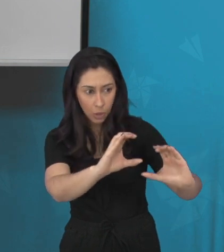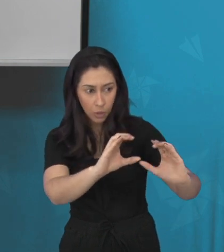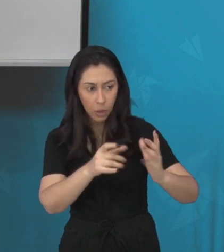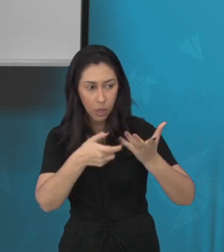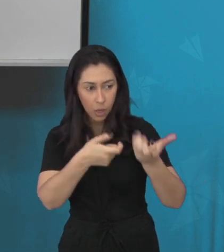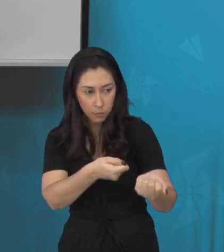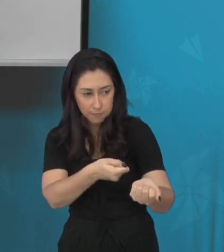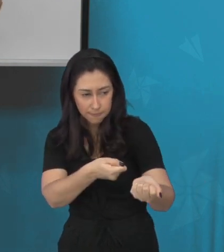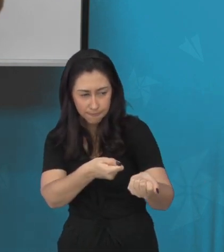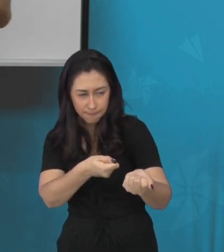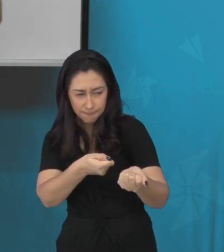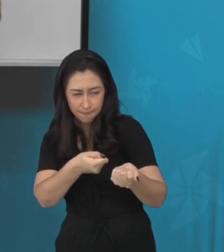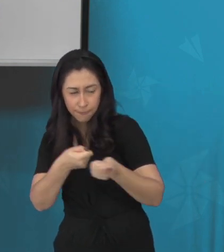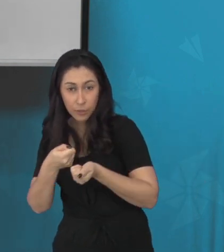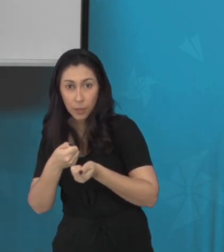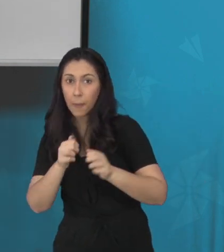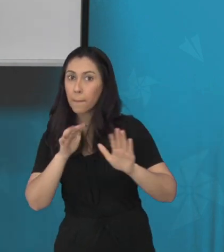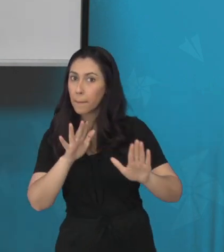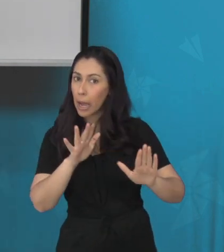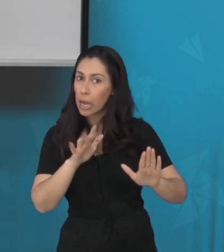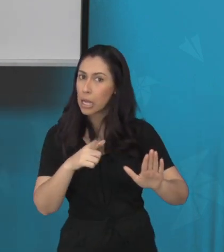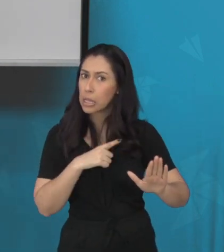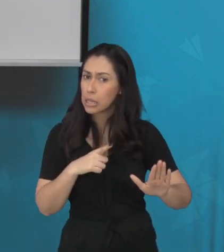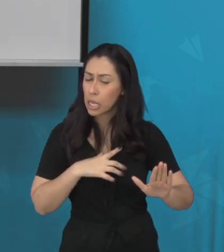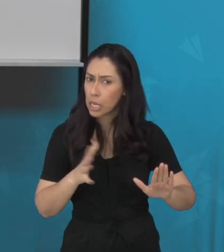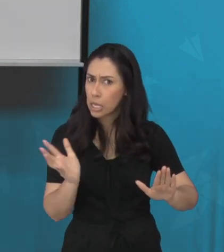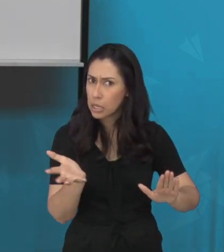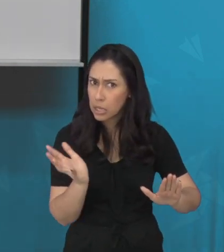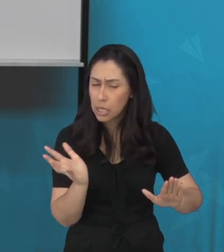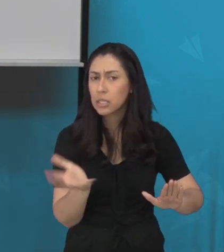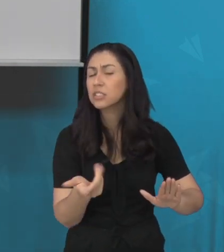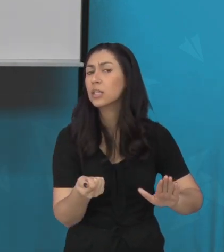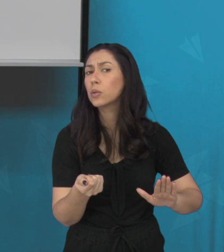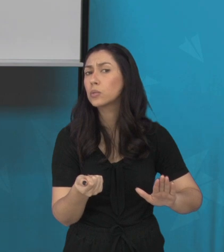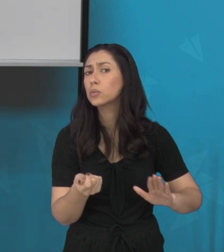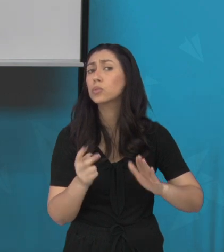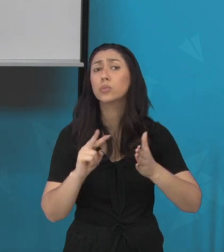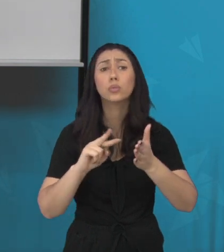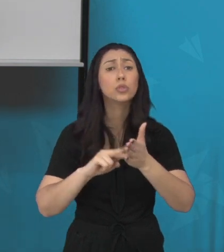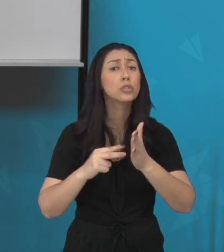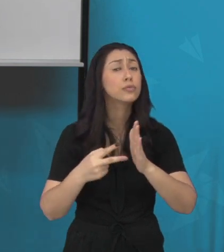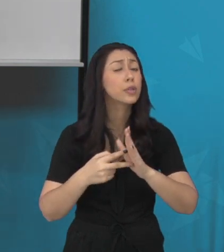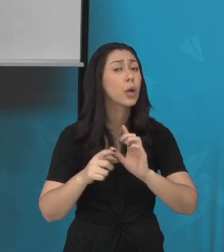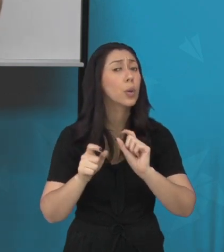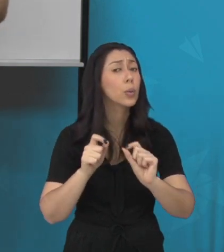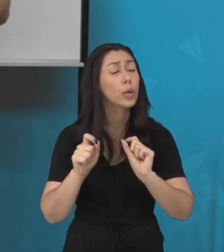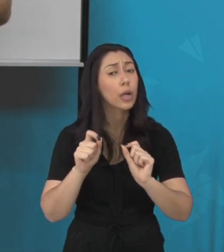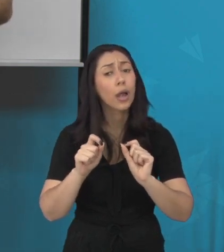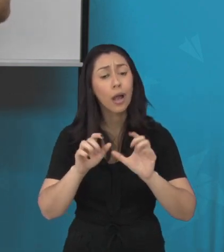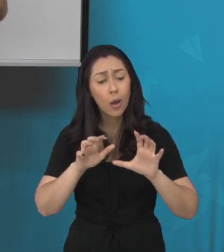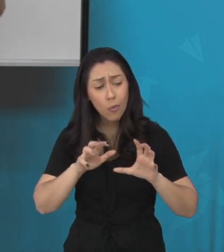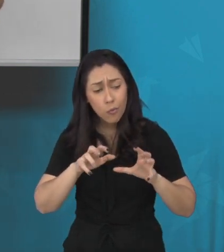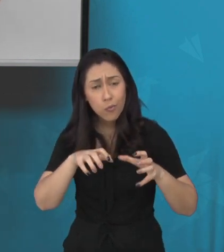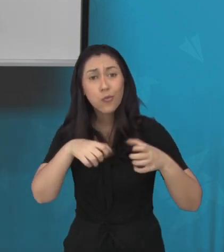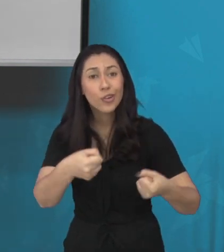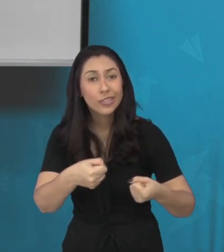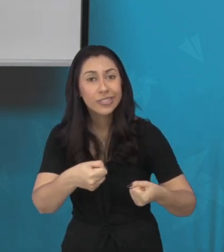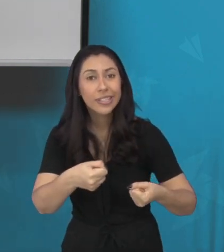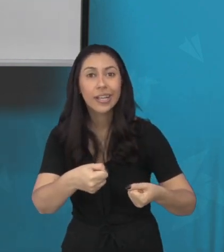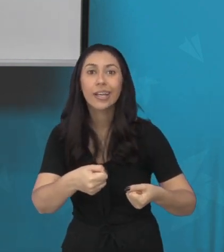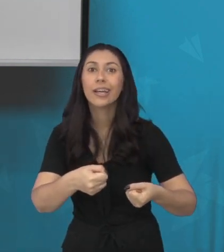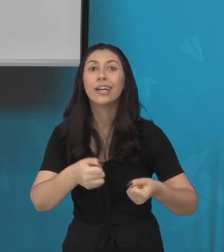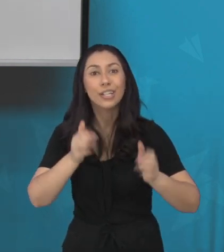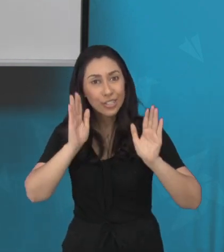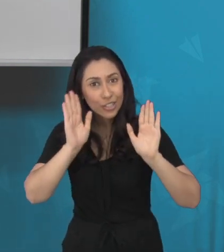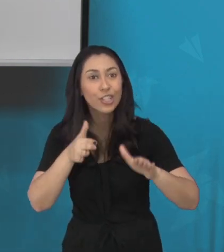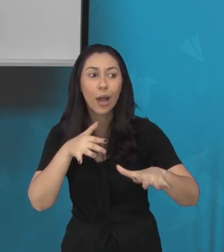bloco acelerado, ou seja, a força de tração, a força que é aplicada nesse barbante, ela é suficiente